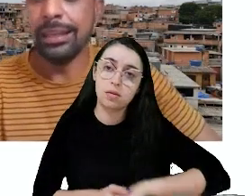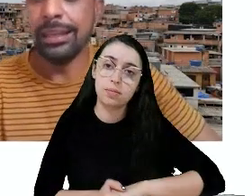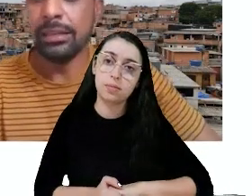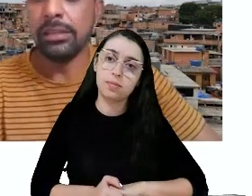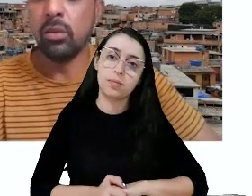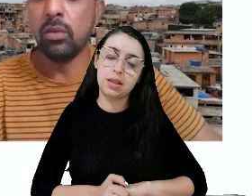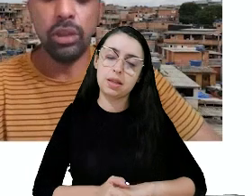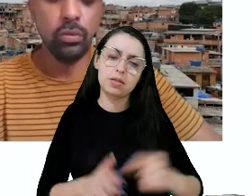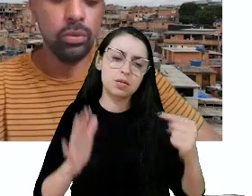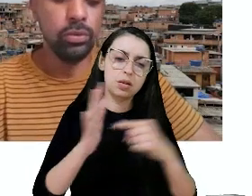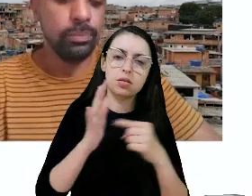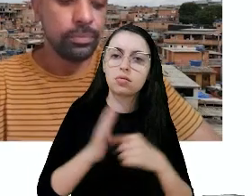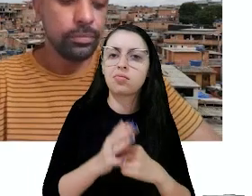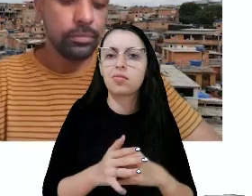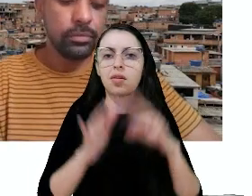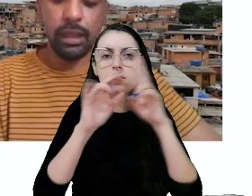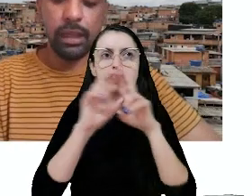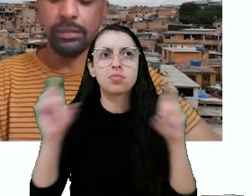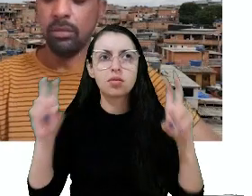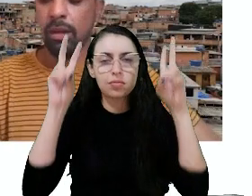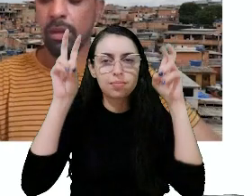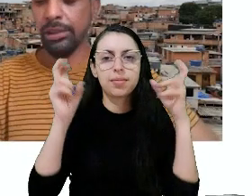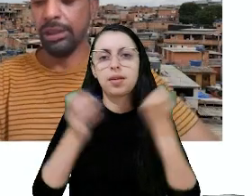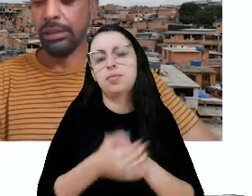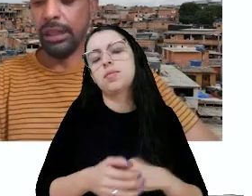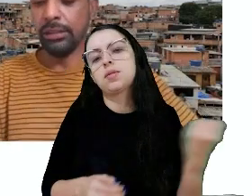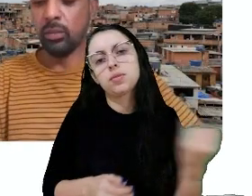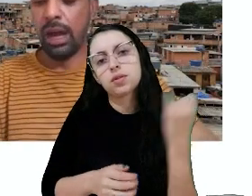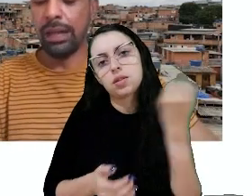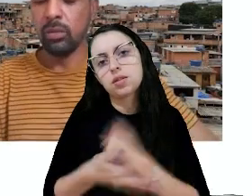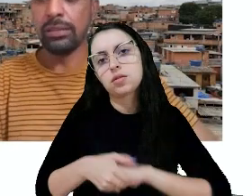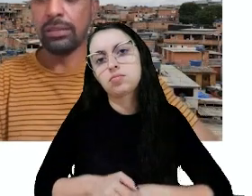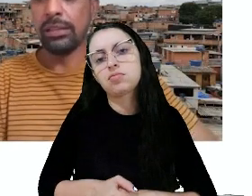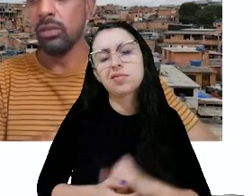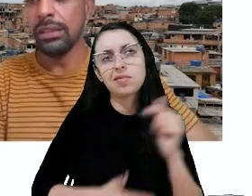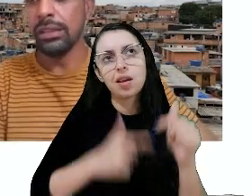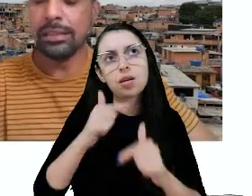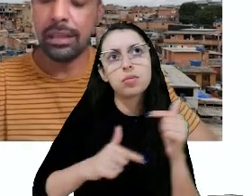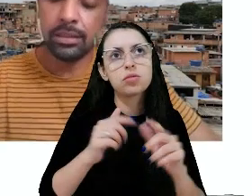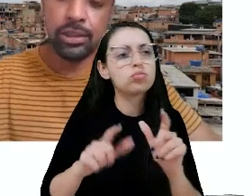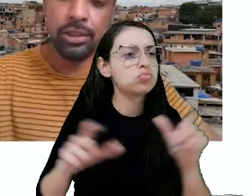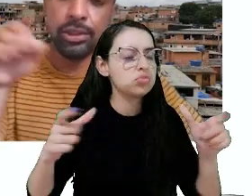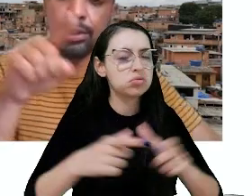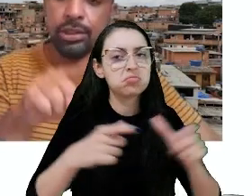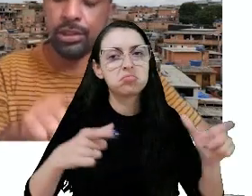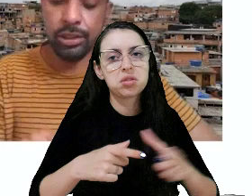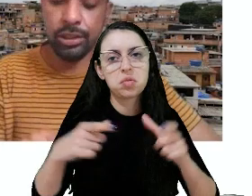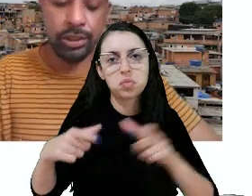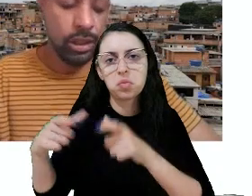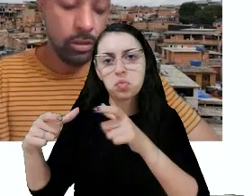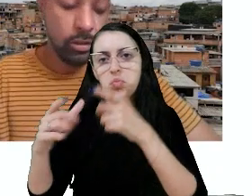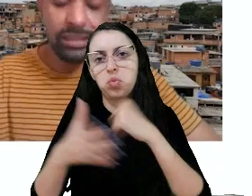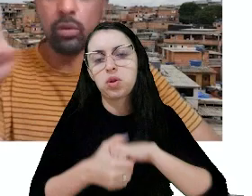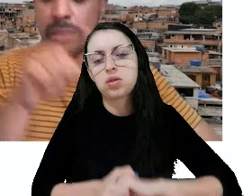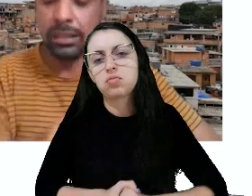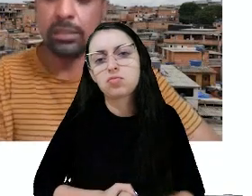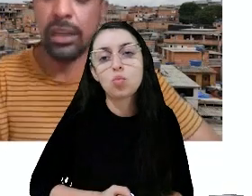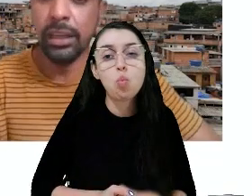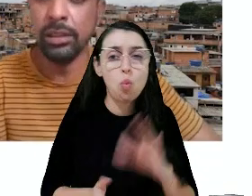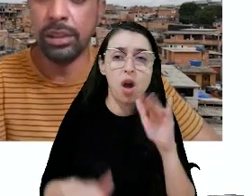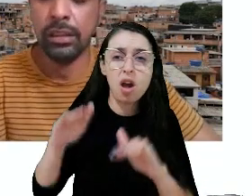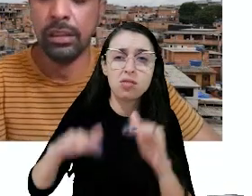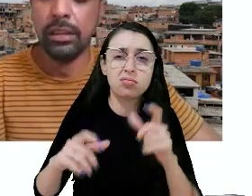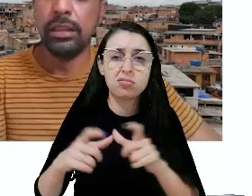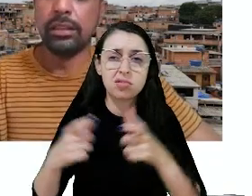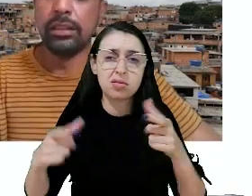e ela ter acesso a esse conteúdo. Então, a gente tem atuado quase que em todas as áreas quase todas